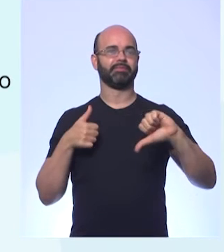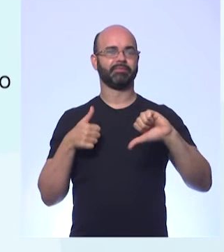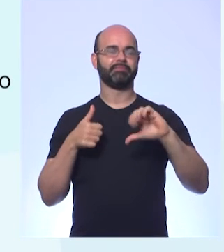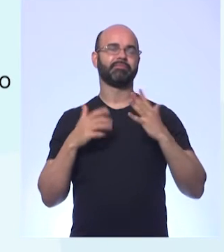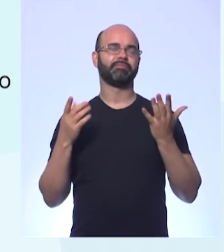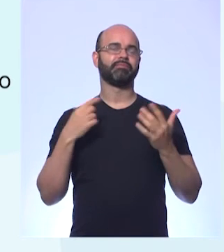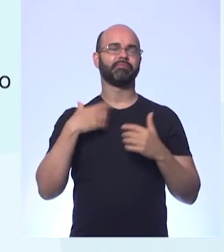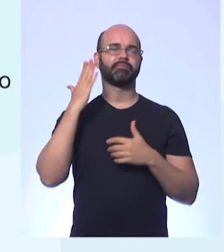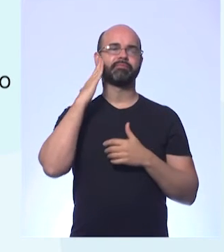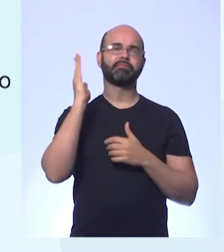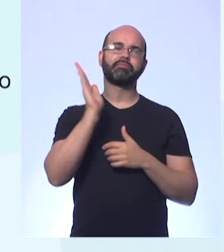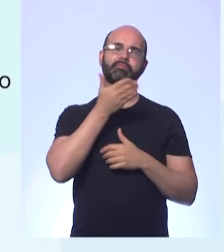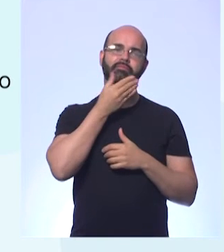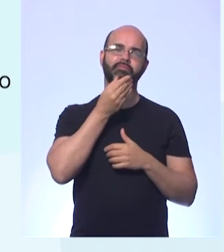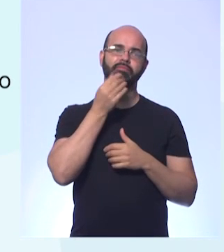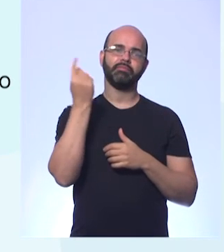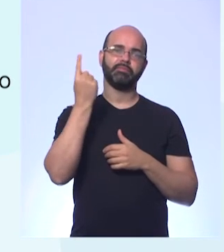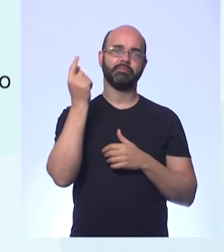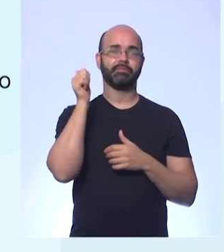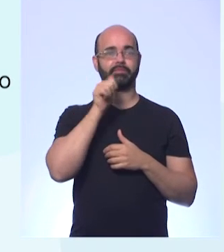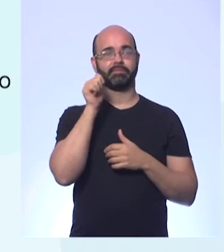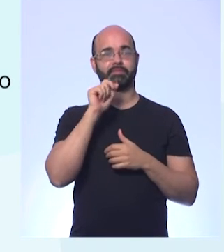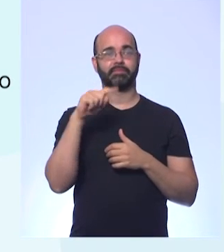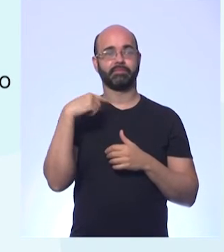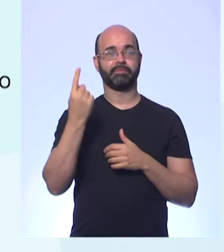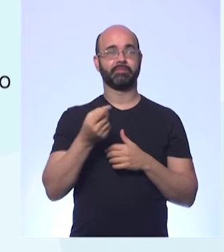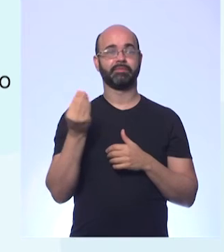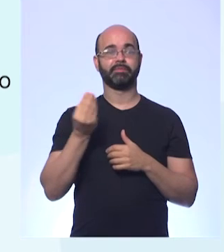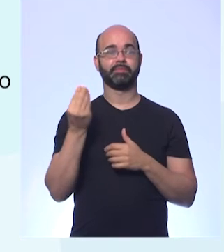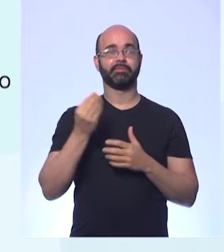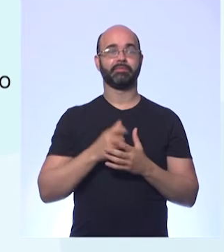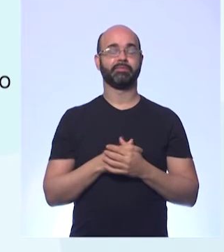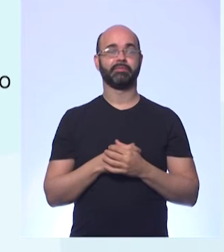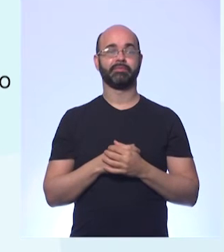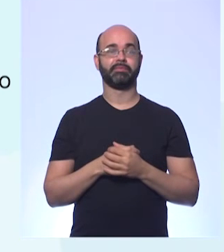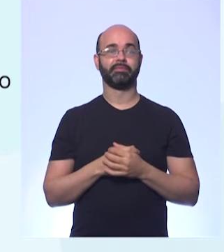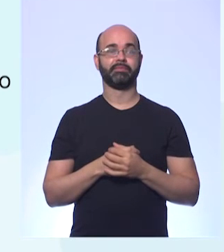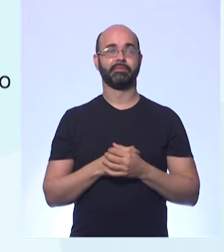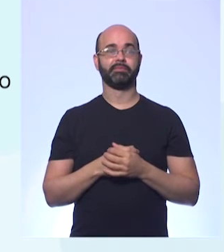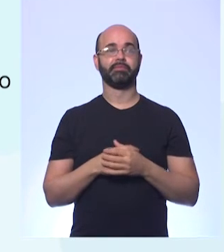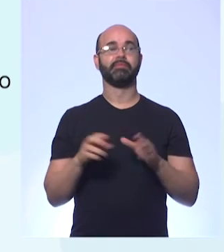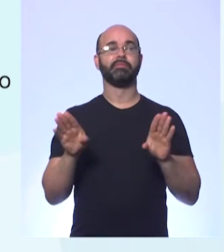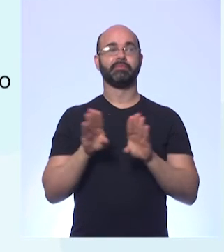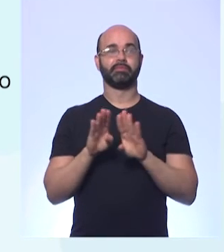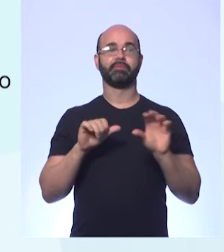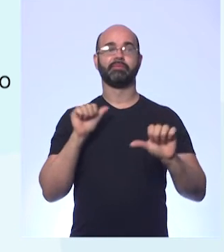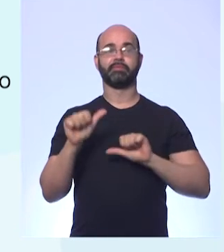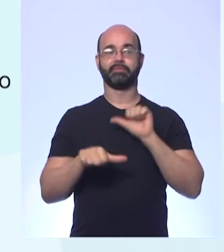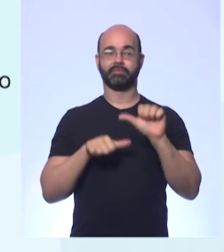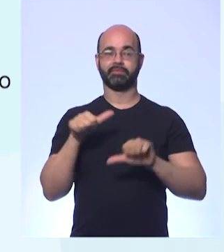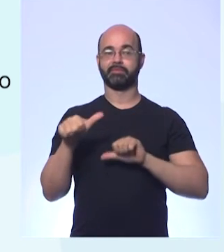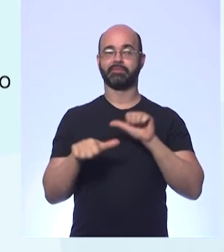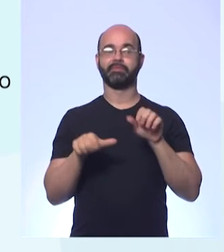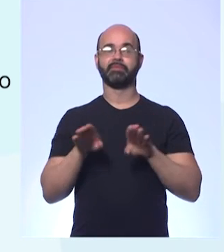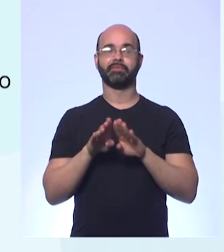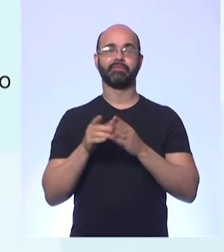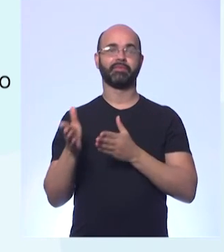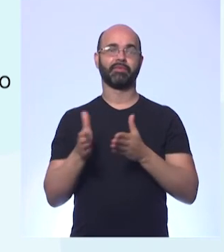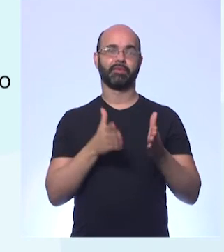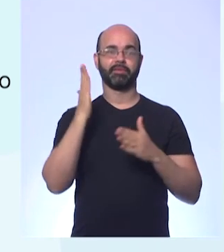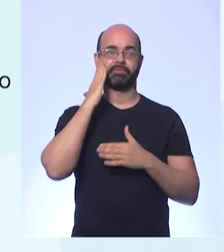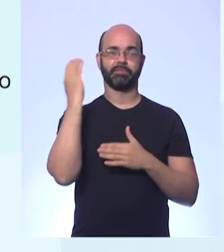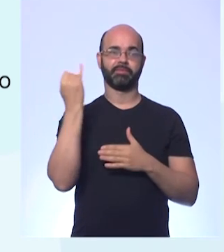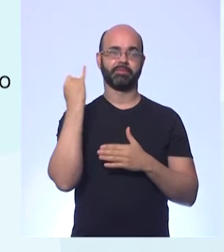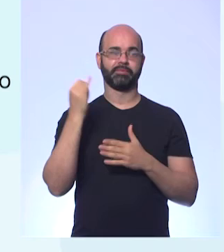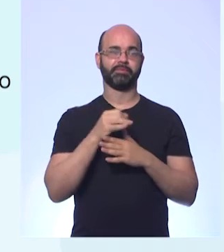saber primeiro os meninos e depois as meninas. A razão, ela também se altera. Por isso a ordem é importante. A